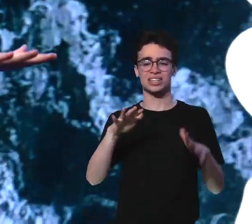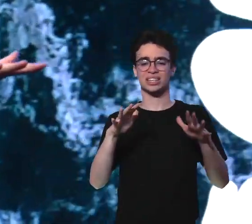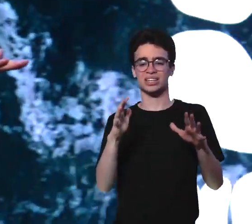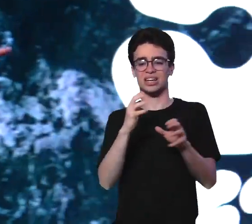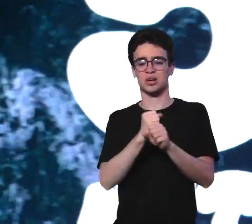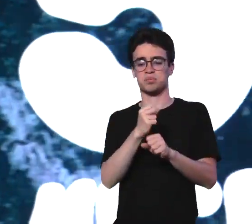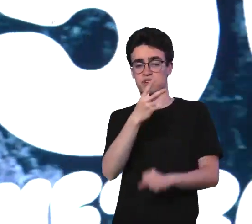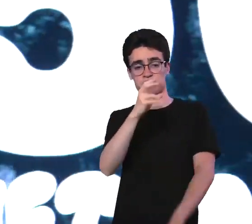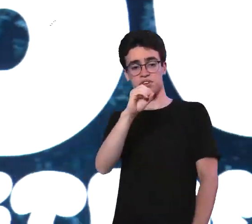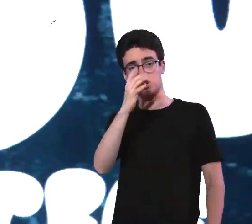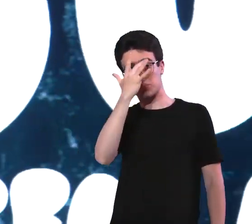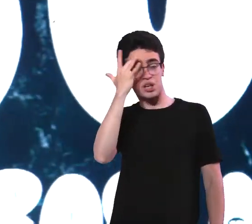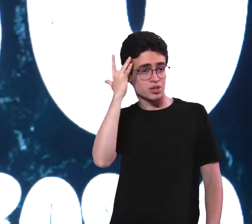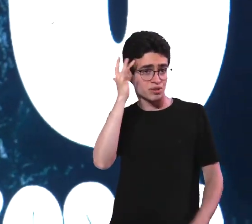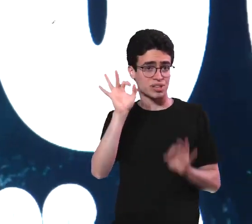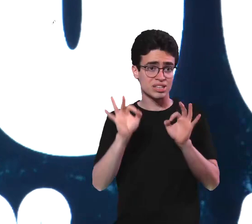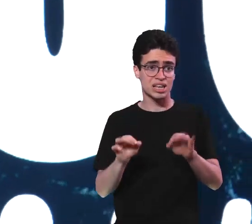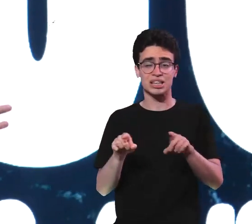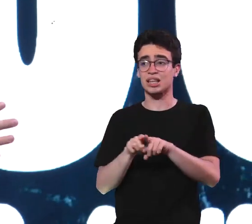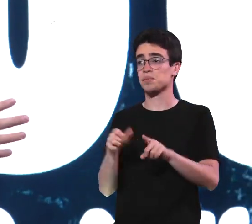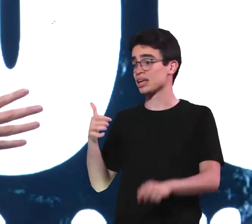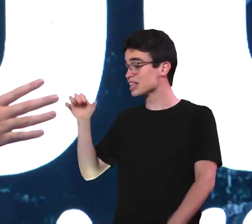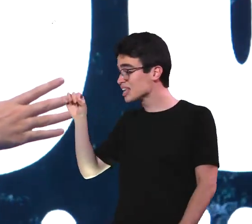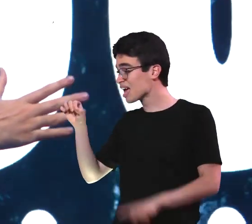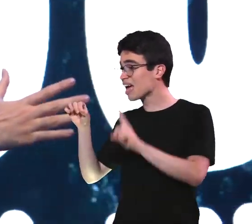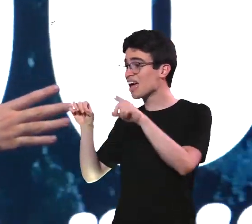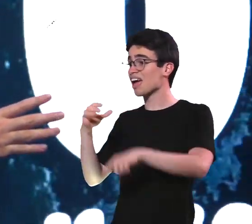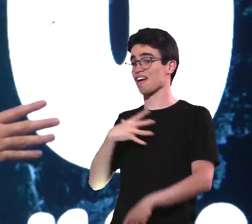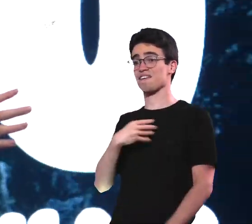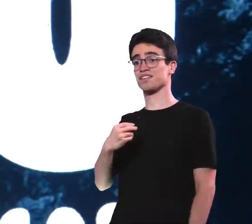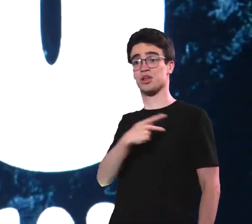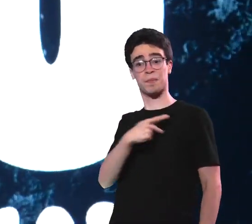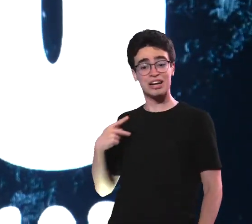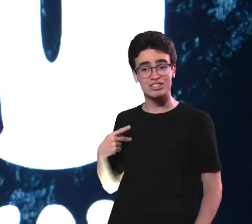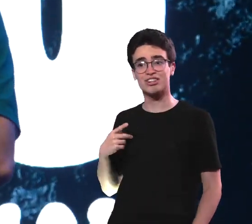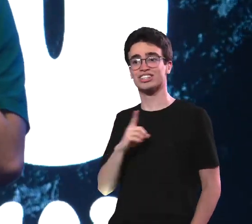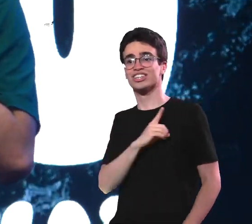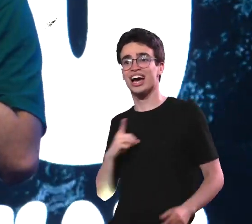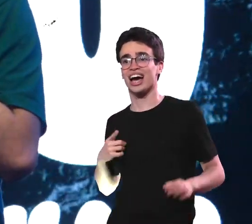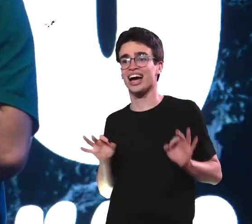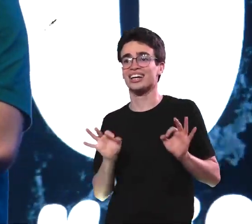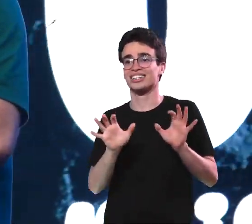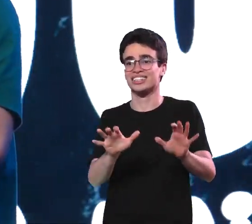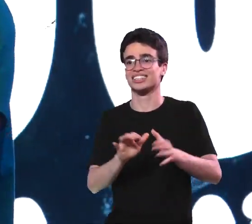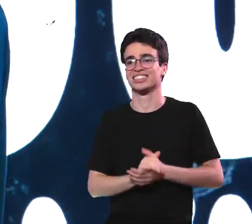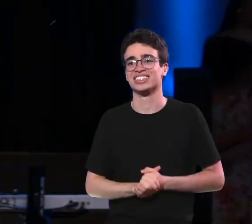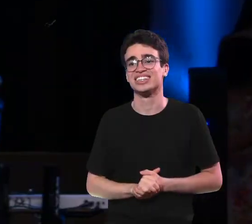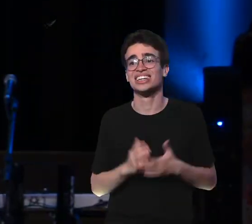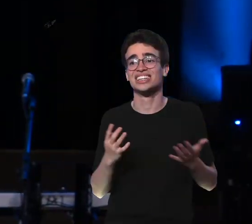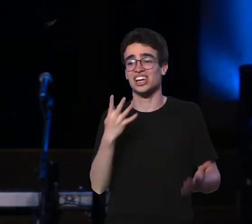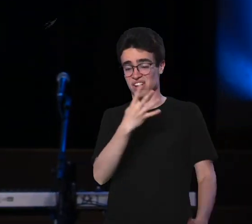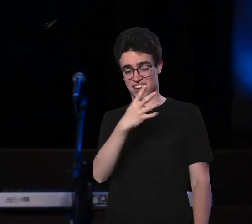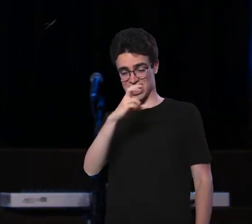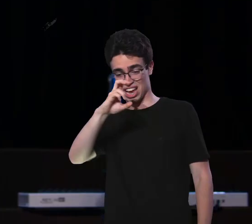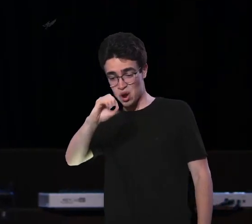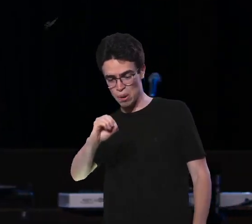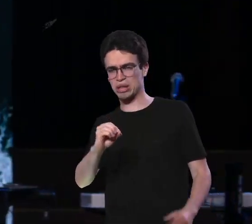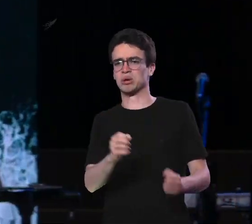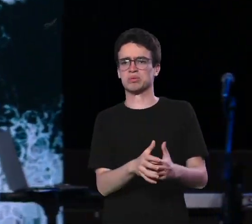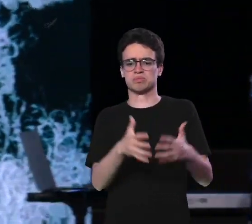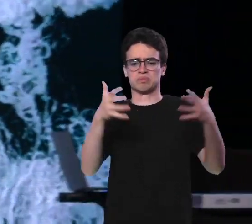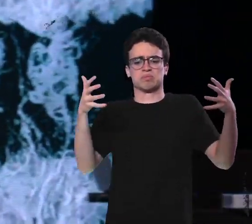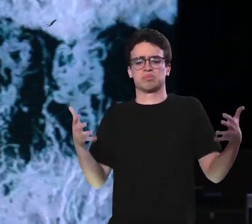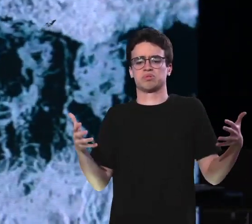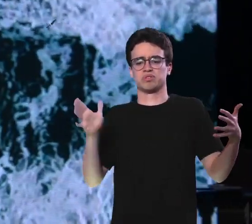20 pessoas, né? E 10 é filho de pastor e de diácono, né? Então 450 já era